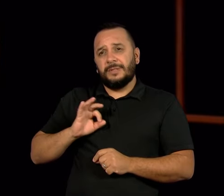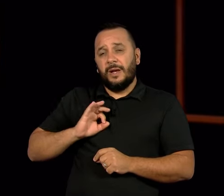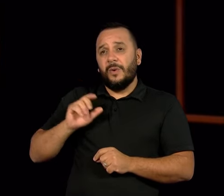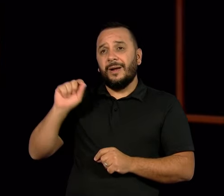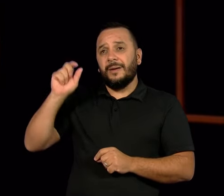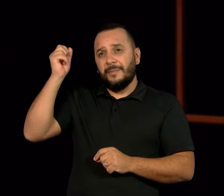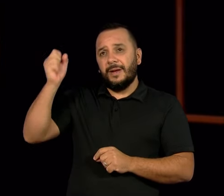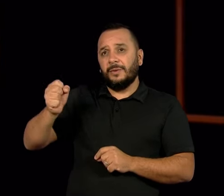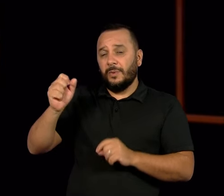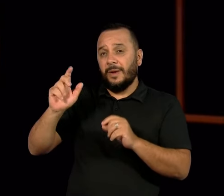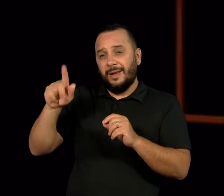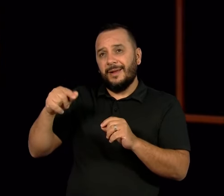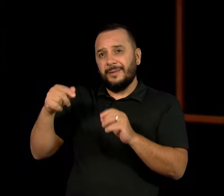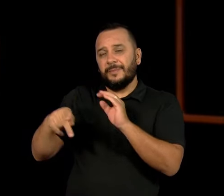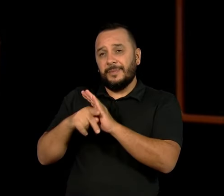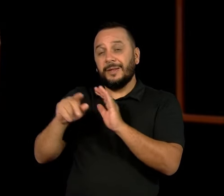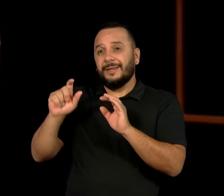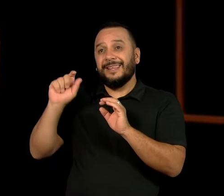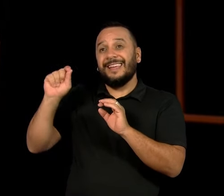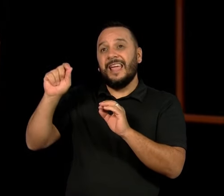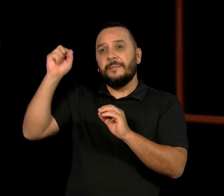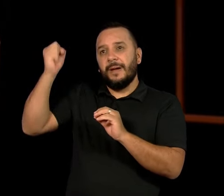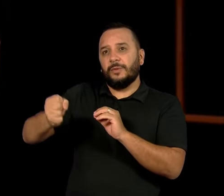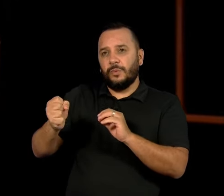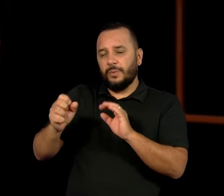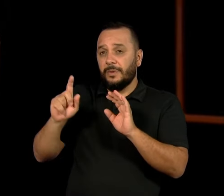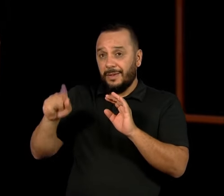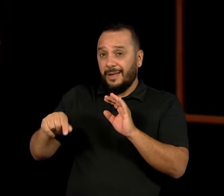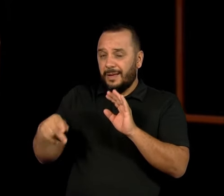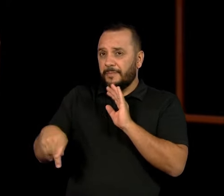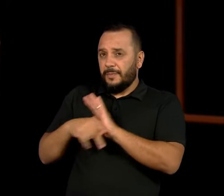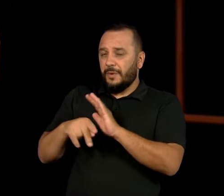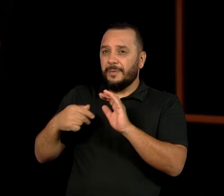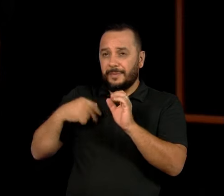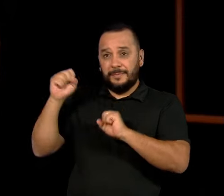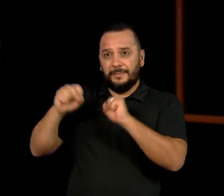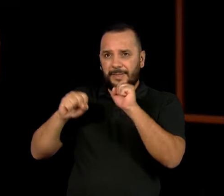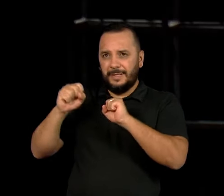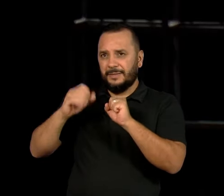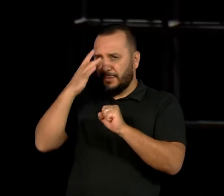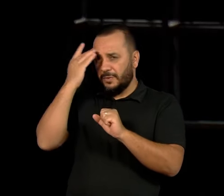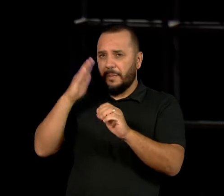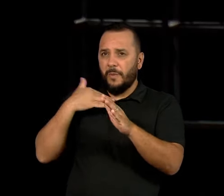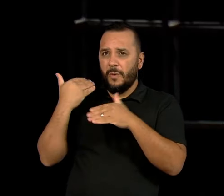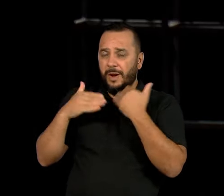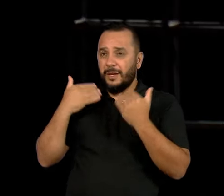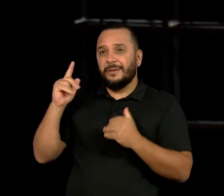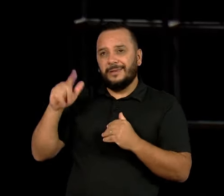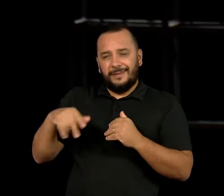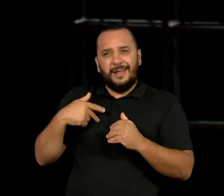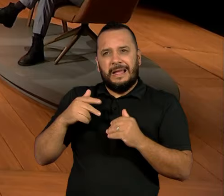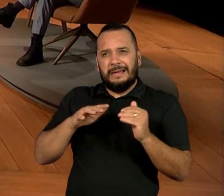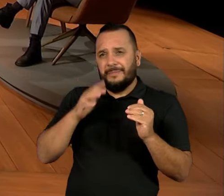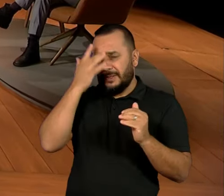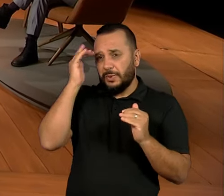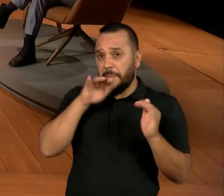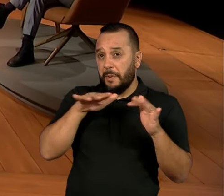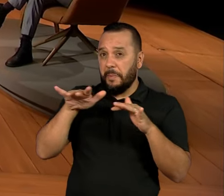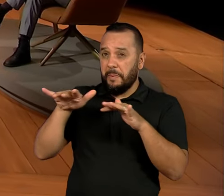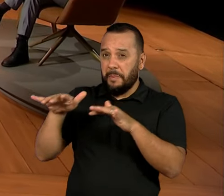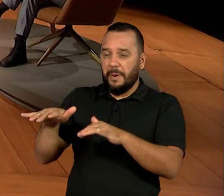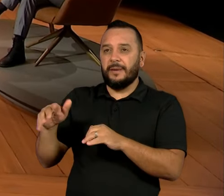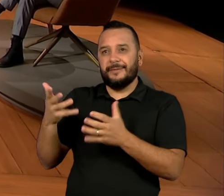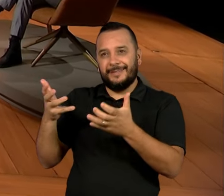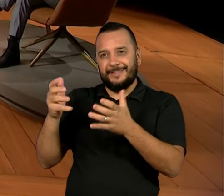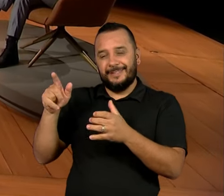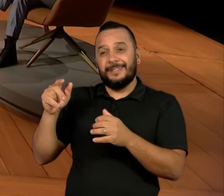vão morrendo, a gente não sabe quem matou, porque o Quem Matou, ele tem muita força com a audiência. Então eu queria fazer uma novela